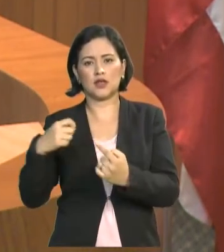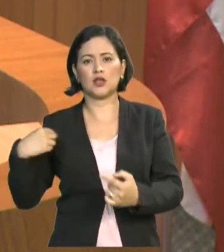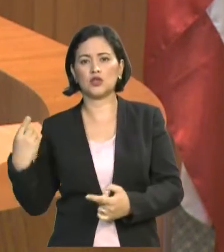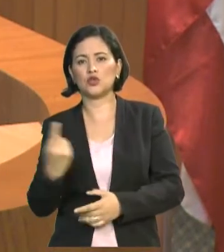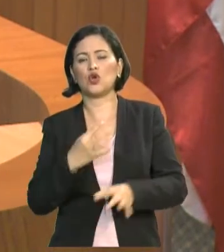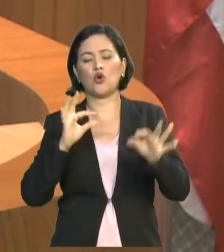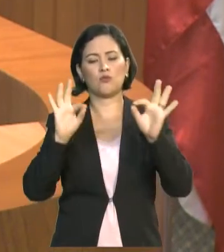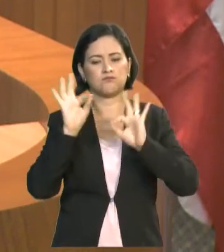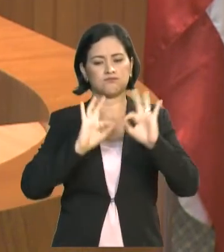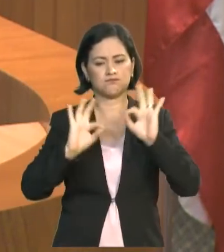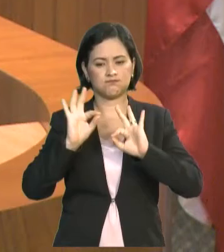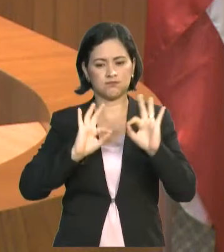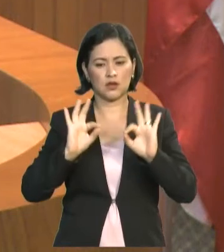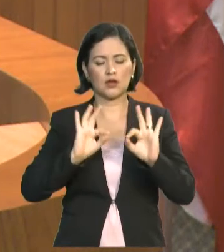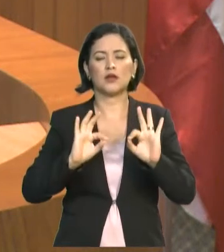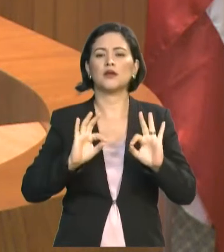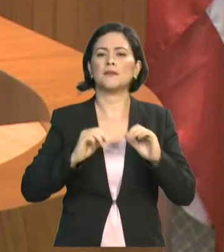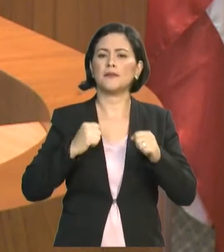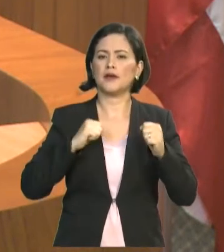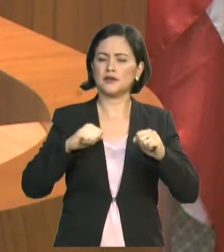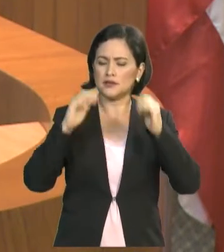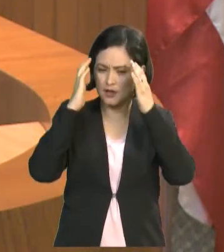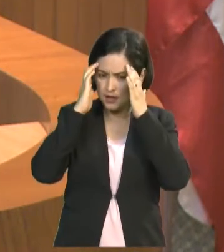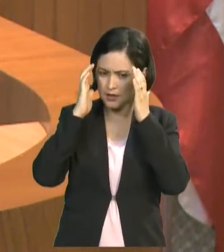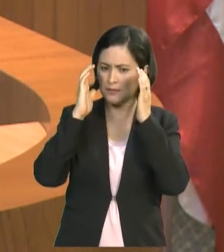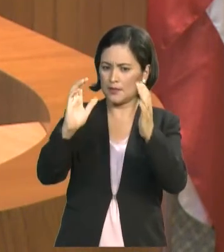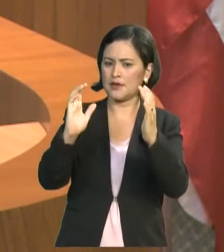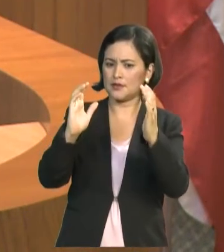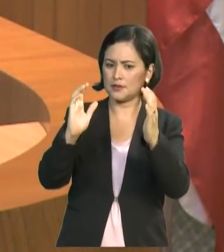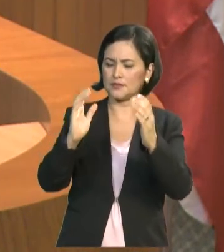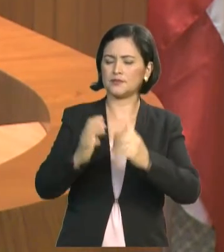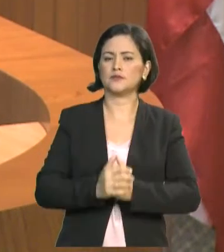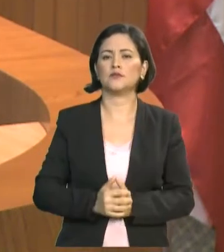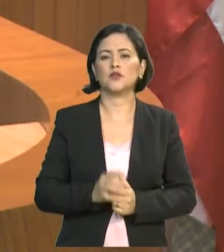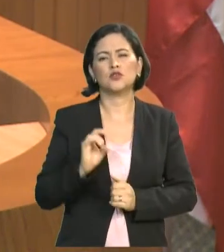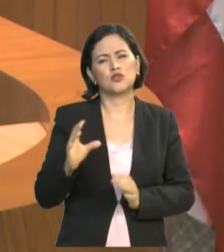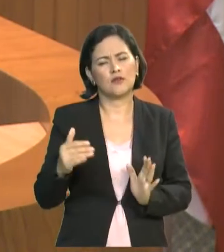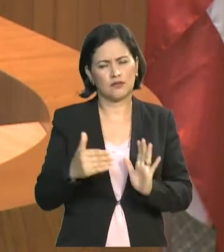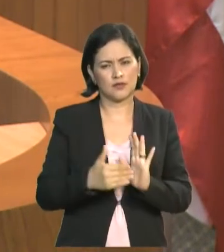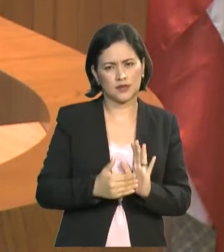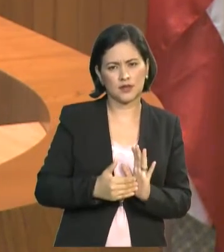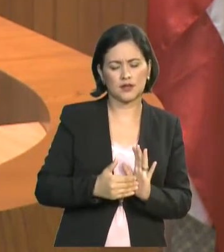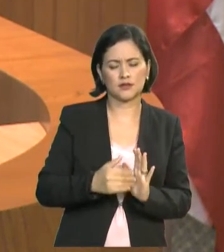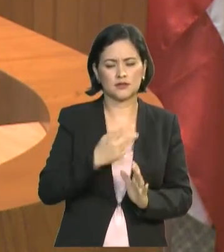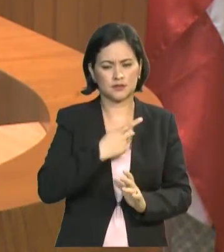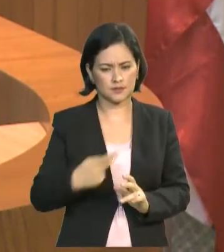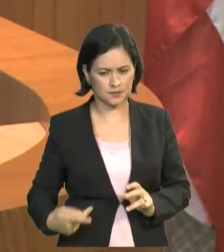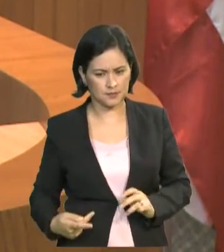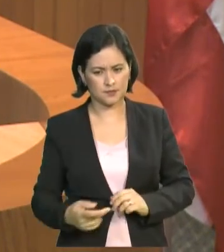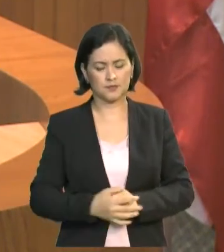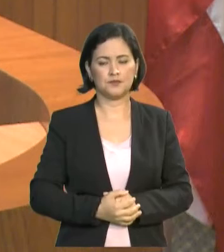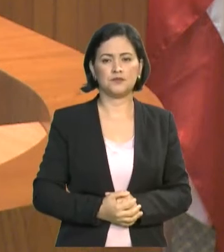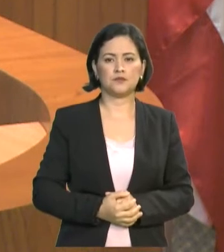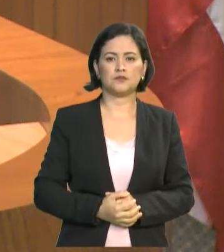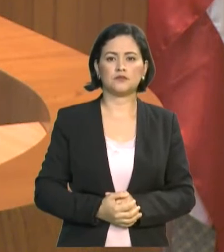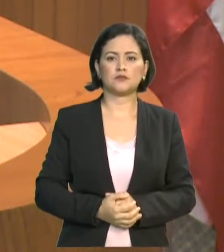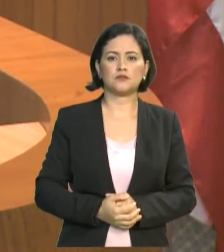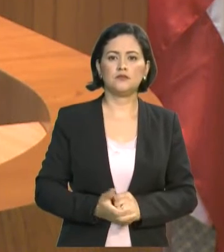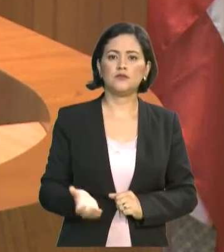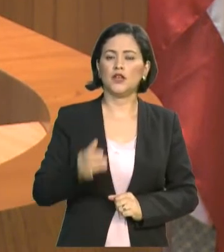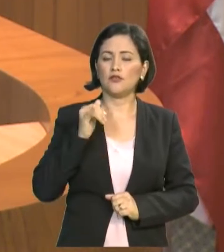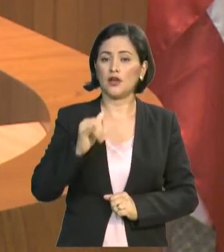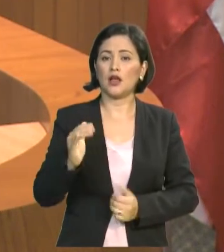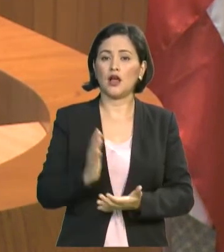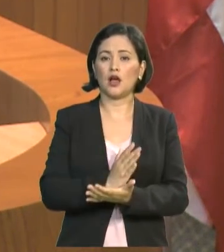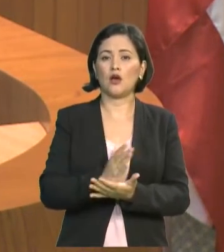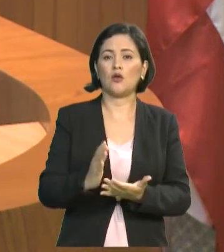para receber com dignidade e respeito. Gostaria que, só para finalizar, senhor presidente, de citar algumas frentes